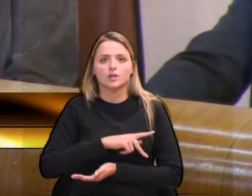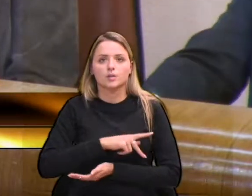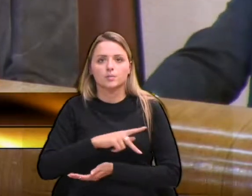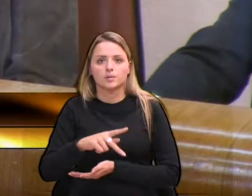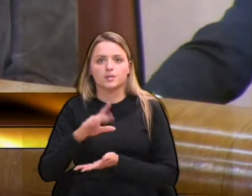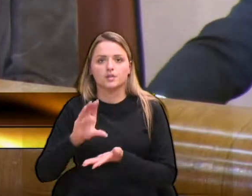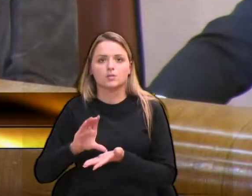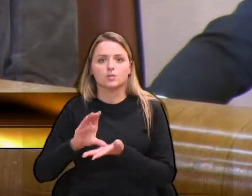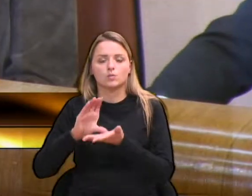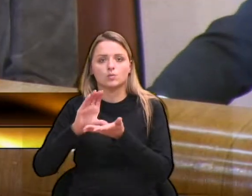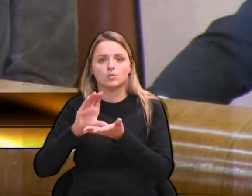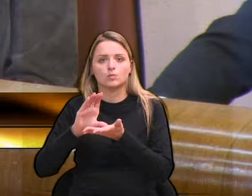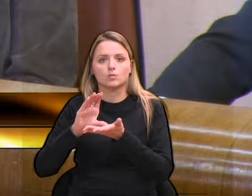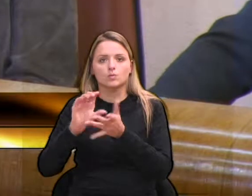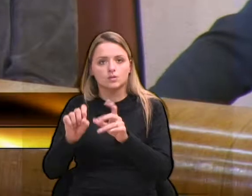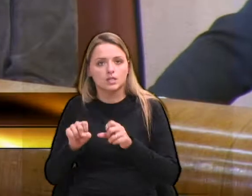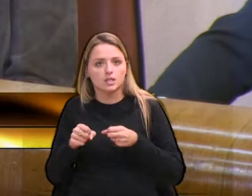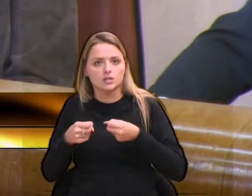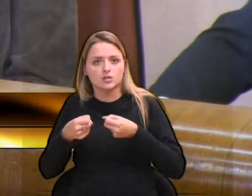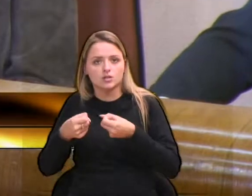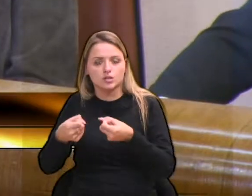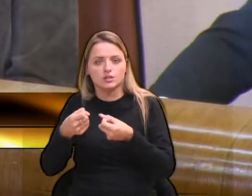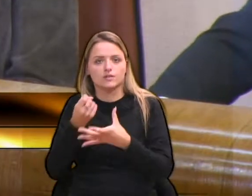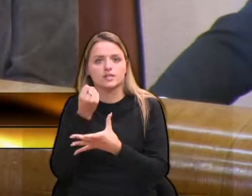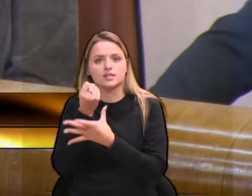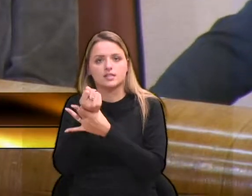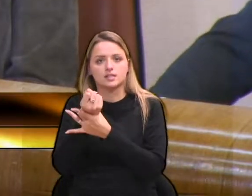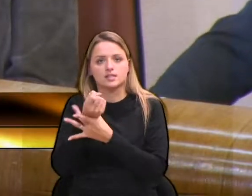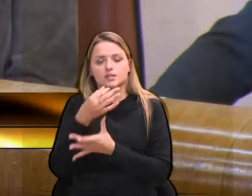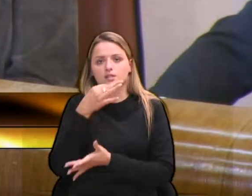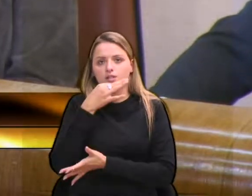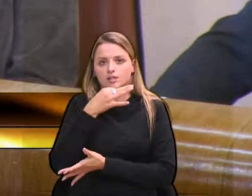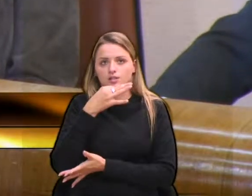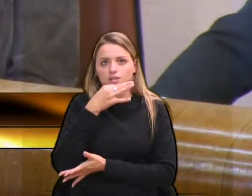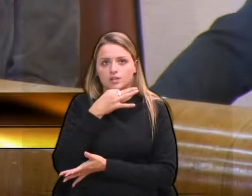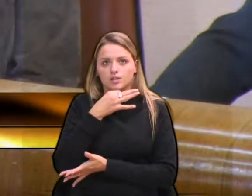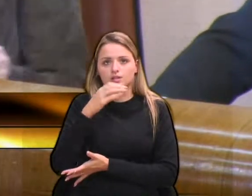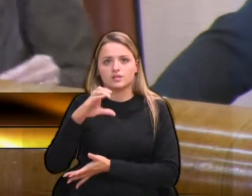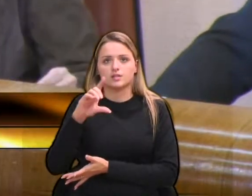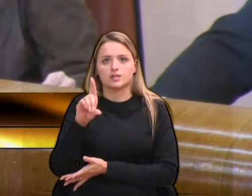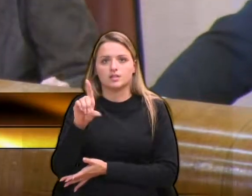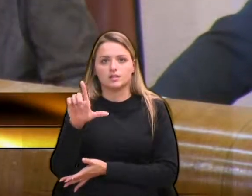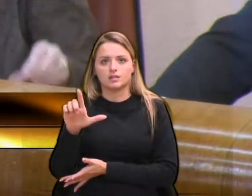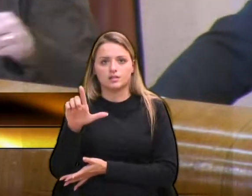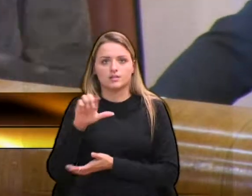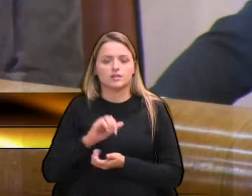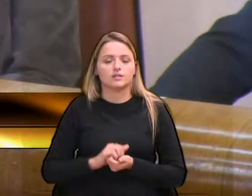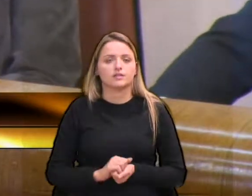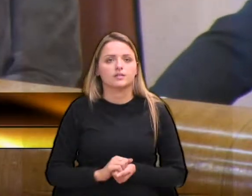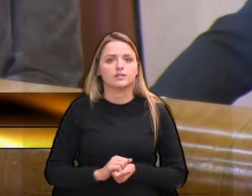presidente do Conselho Municipal de Defesa e Segurança de Caxias do Sul, do CDL.